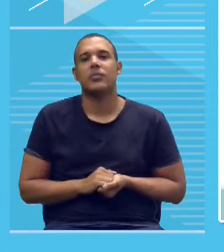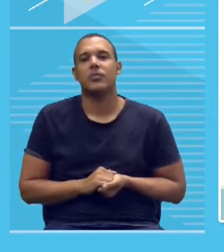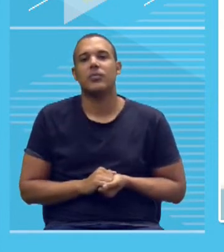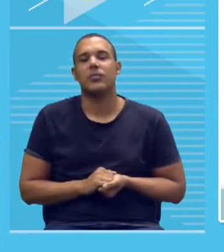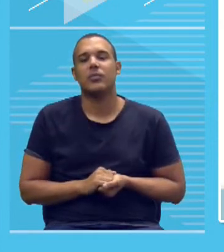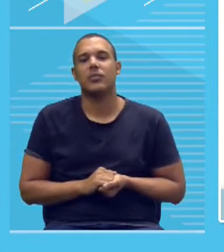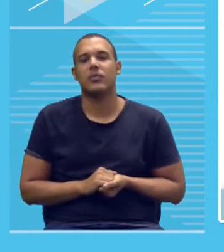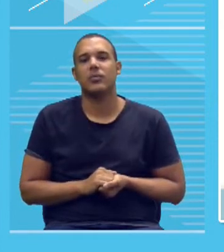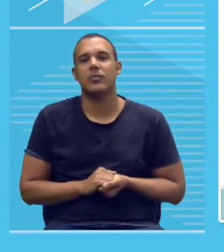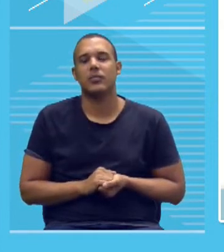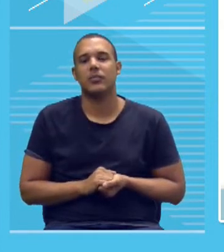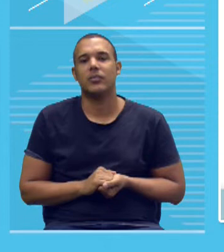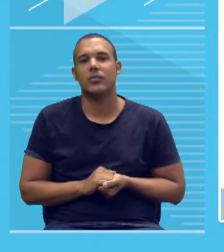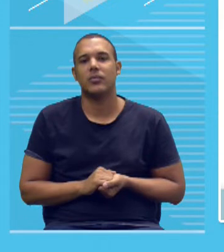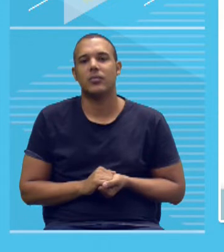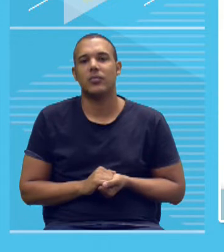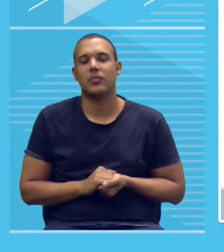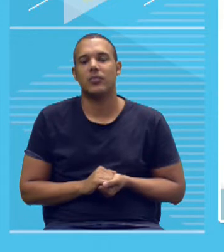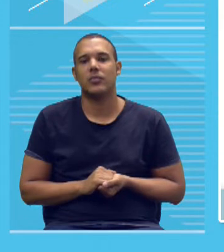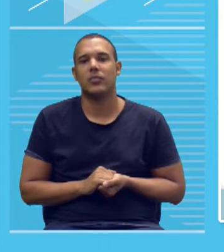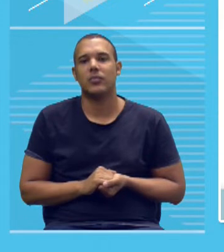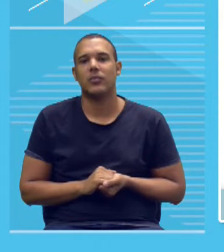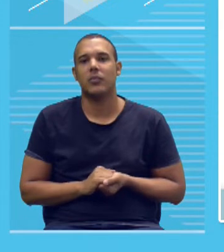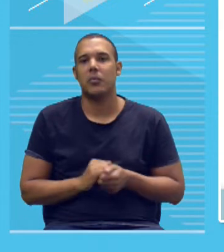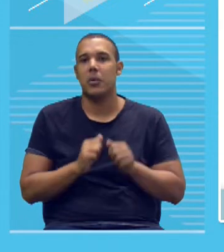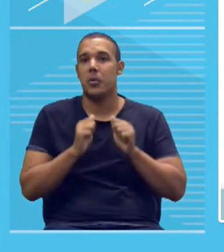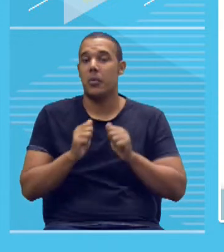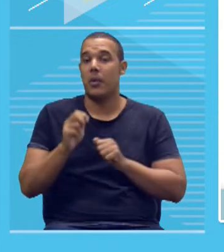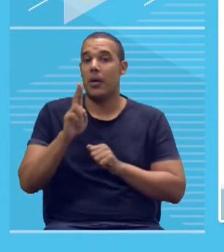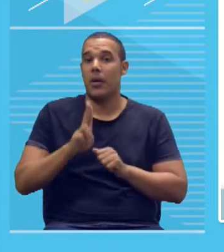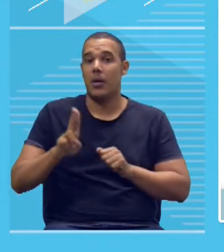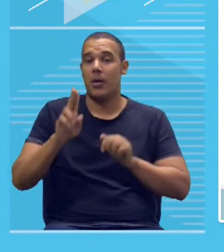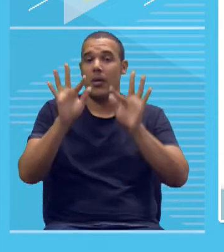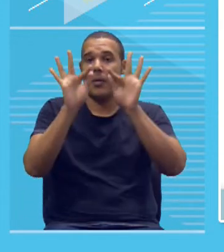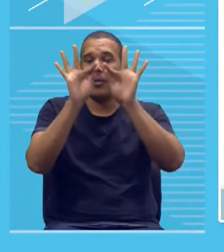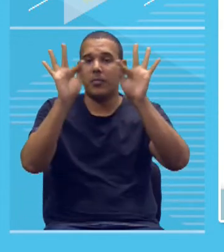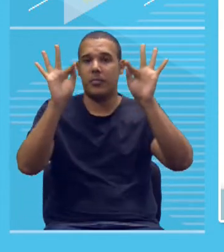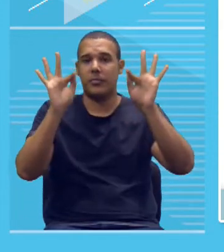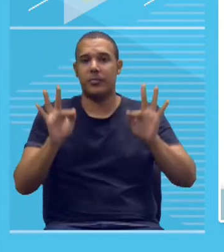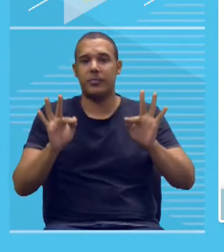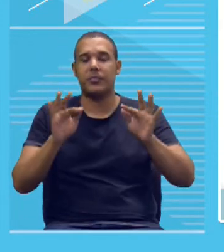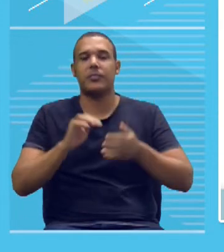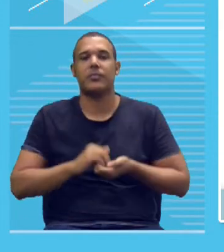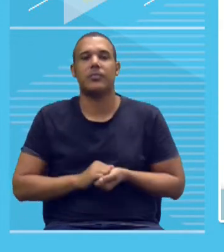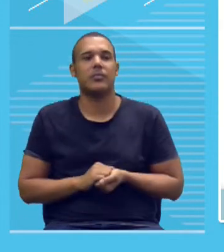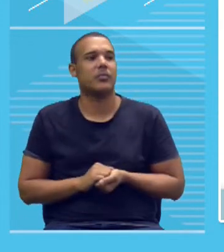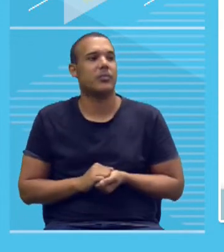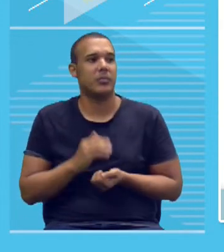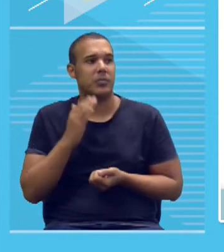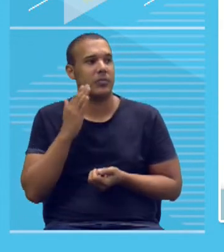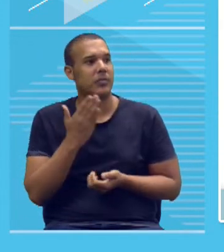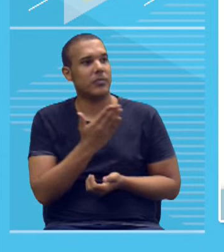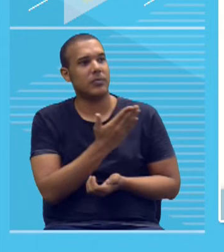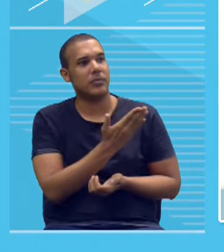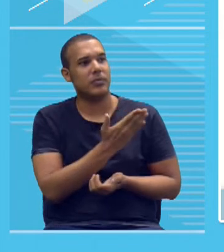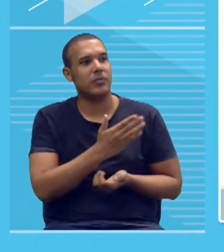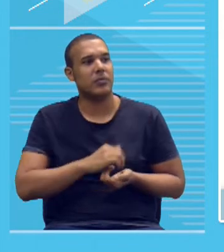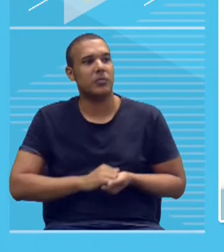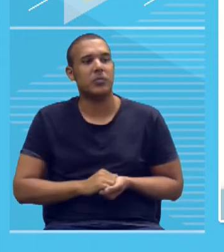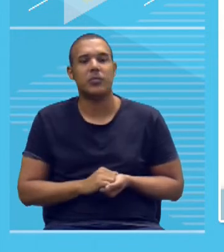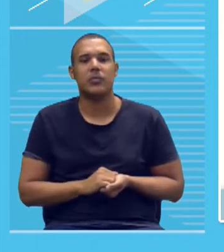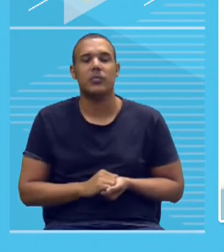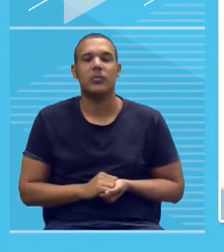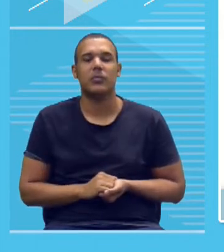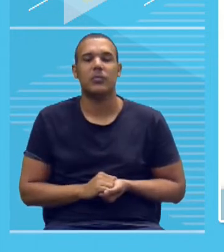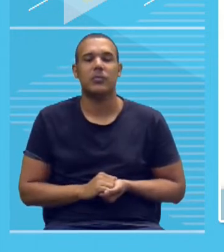por regra de três eu posso usar aquela fórmula Professor aqui na minha questão eu posso começar Anotando os meus dados